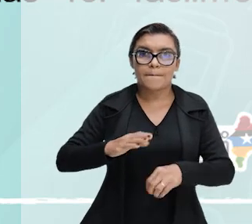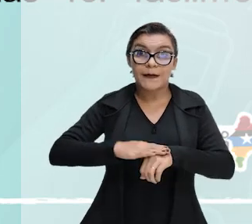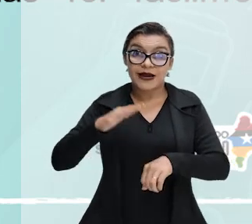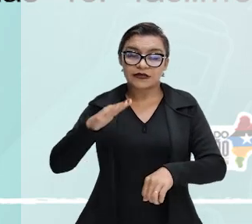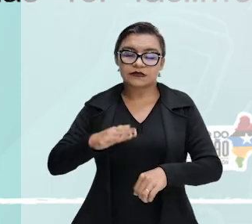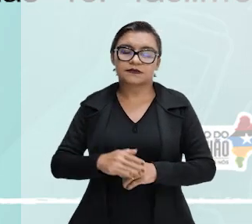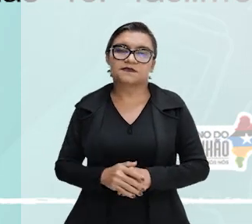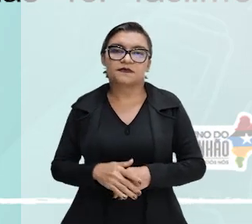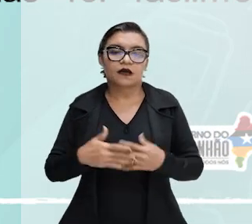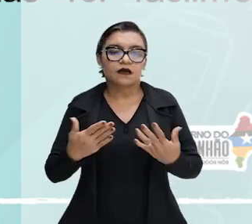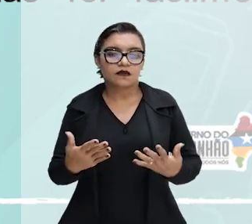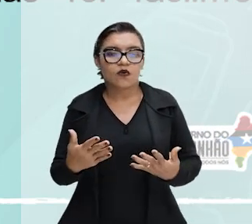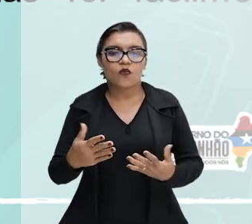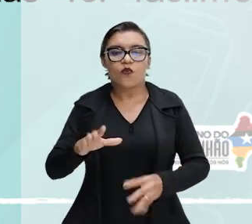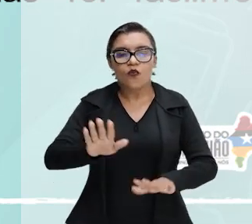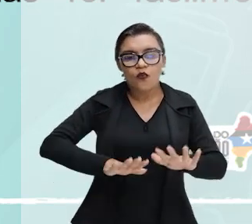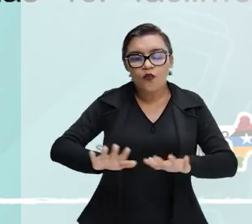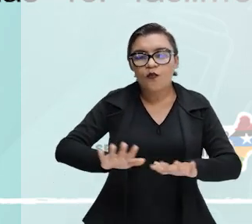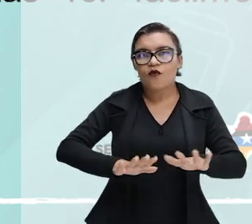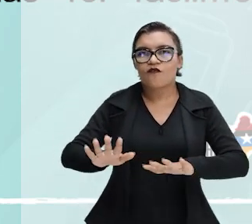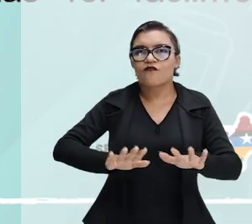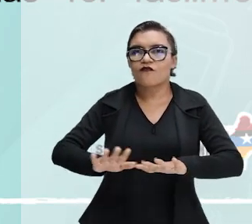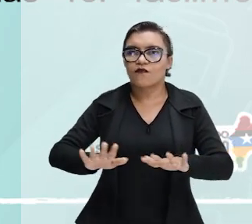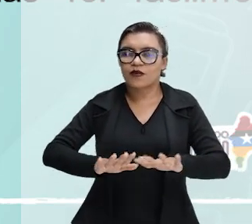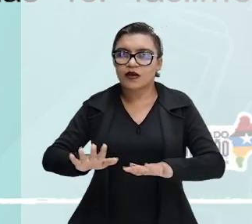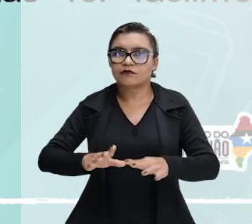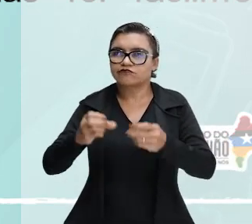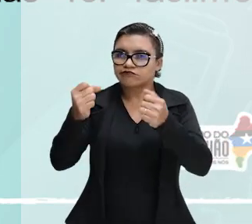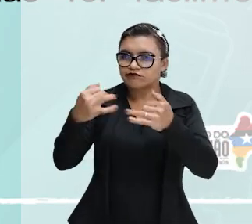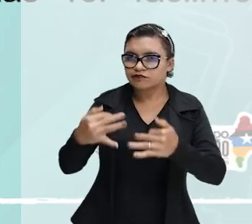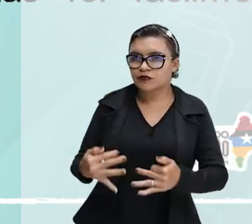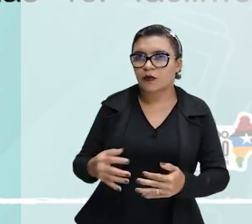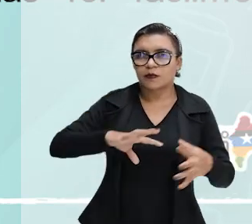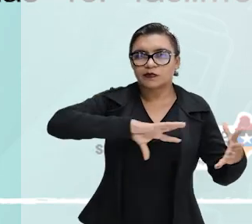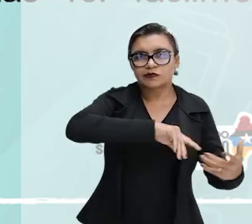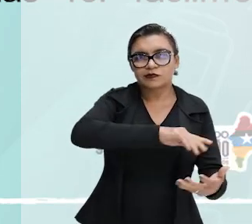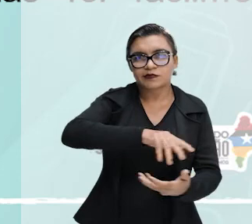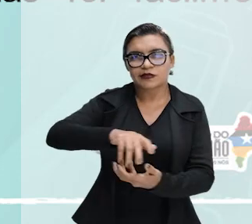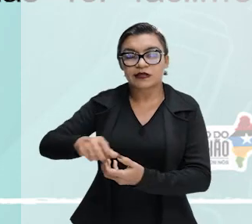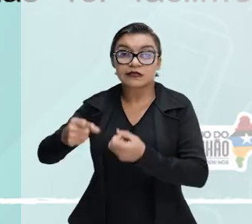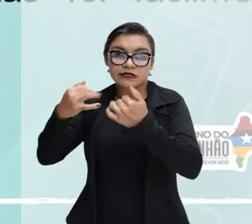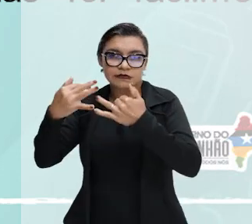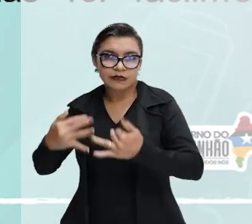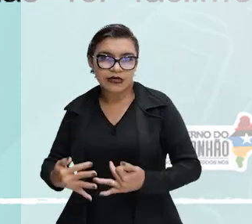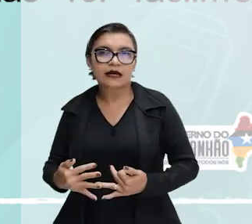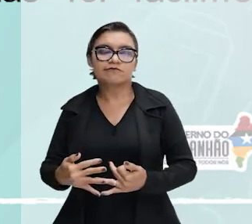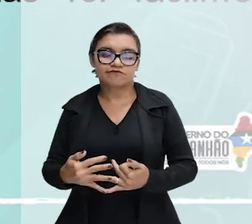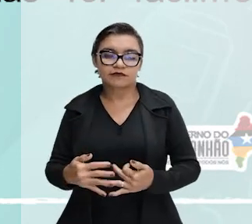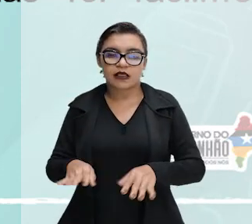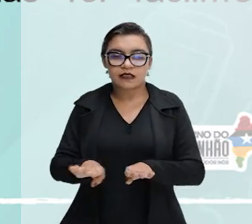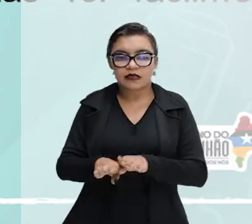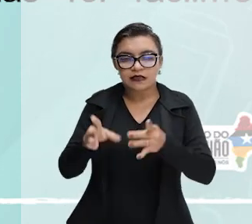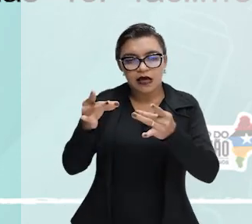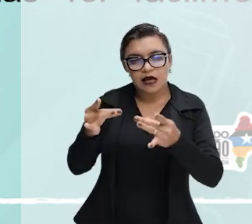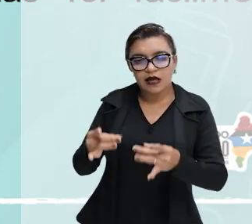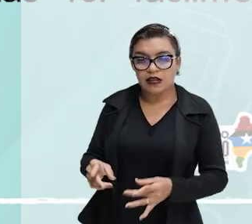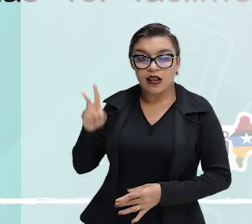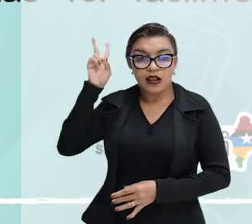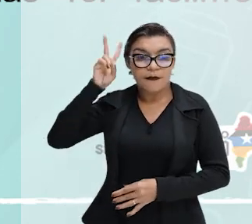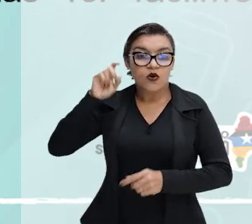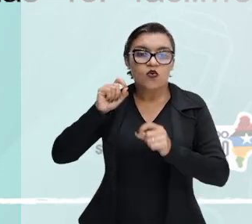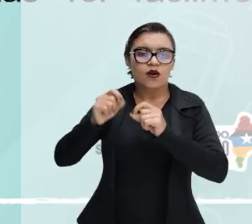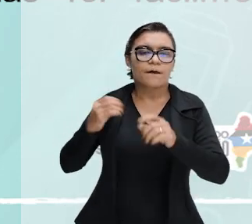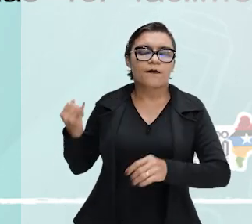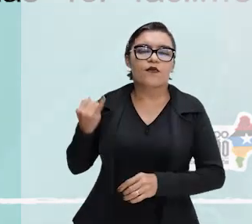movimento retrógrado dos planetas foi facilmente explicado, sem necessidade de epiciclos. Lembrando que um